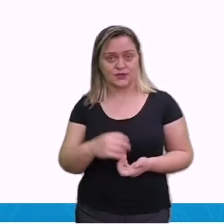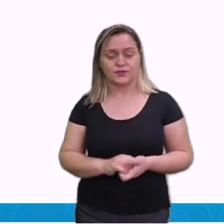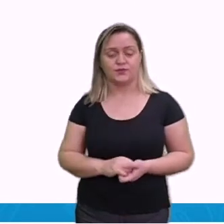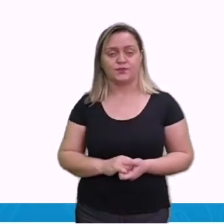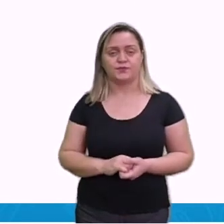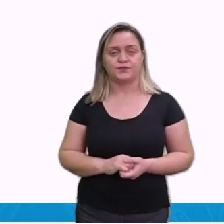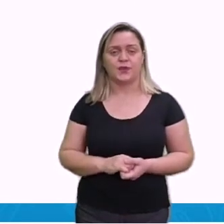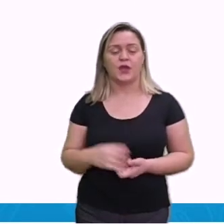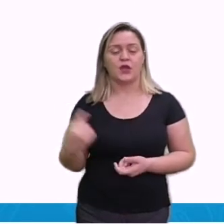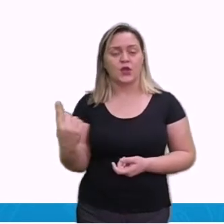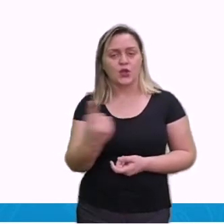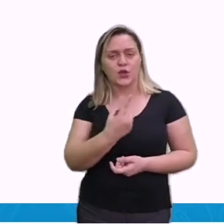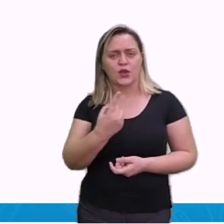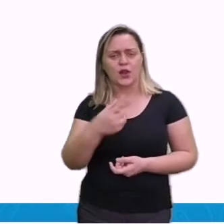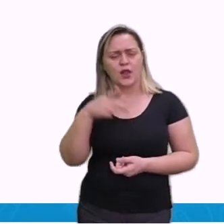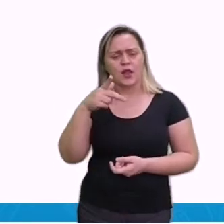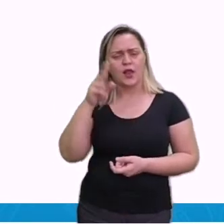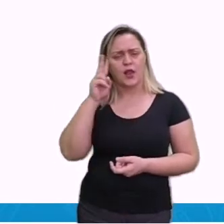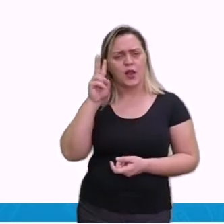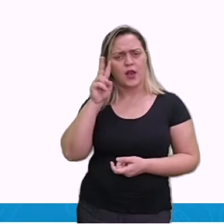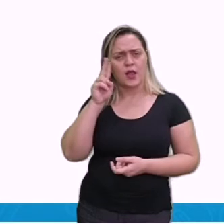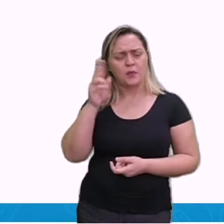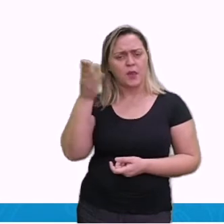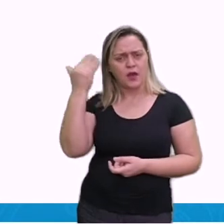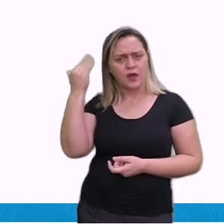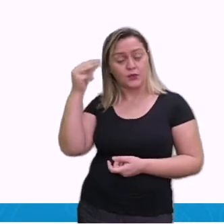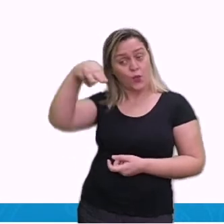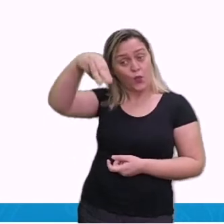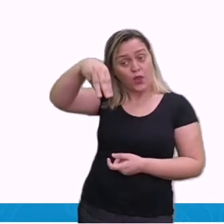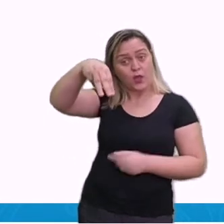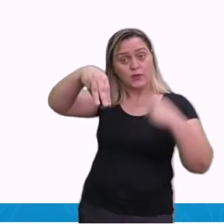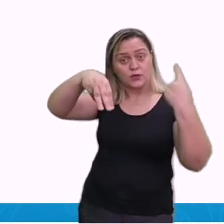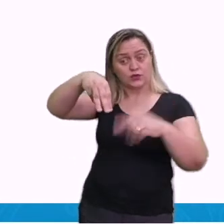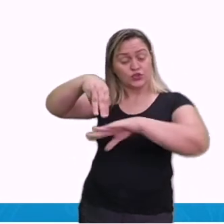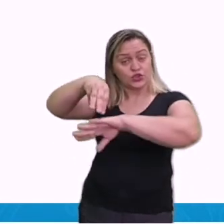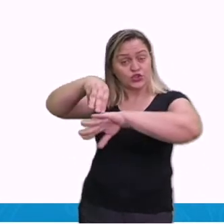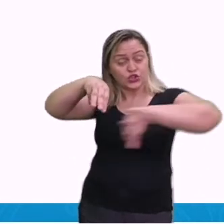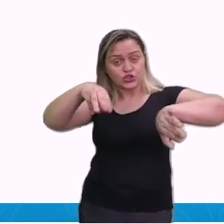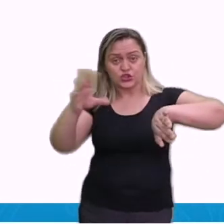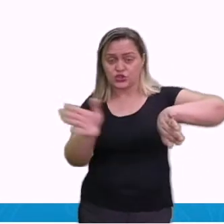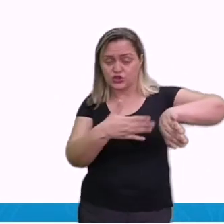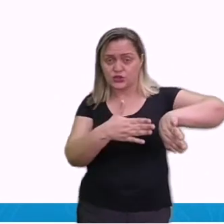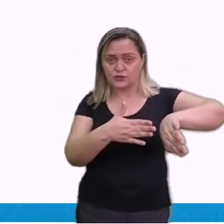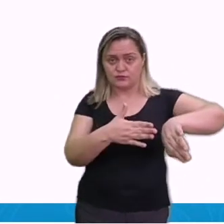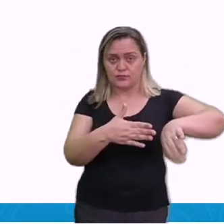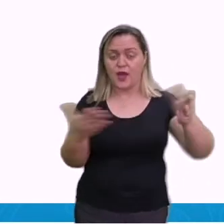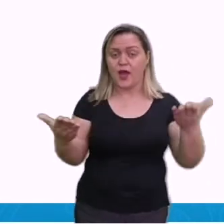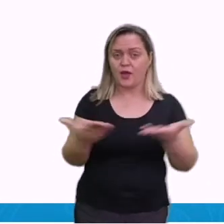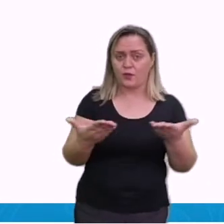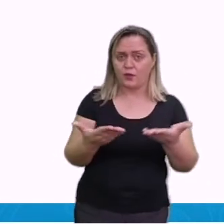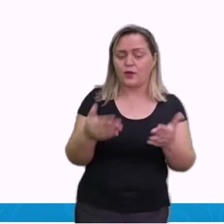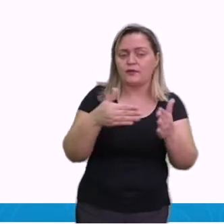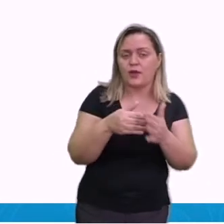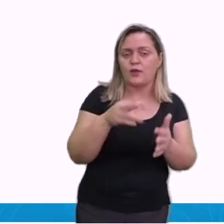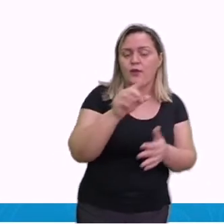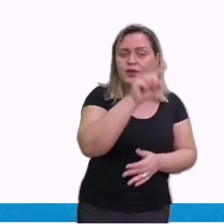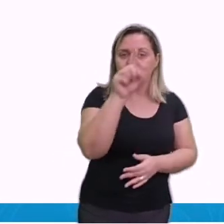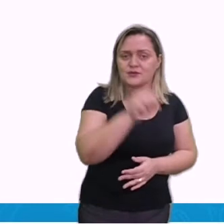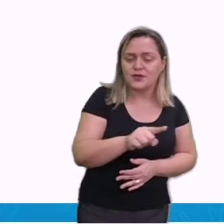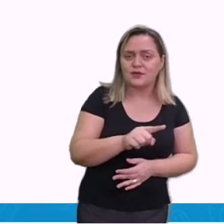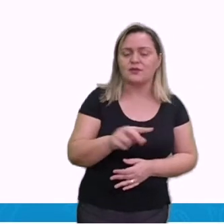colheres. Eu acrescentei o ES e tirei o R do final. Olha lá, na palavra colher eu não tirei o R,